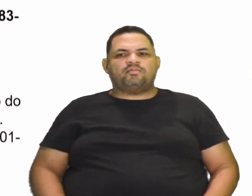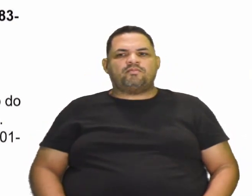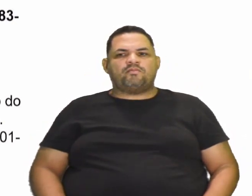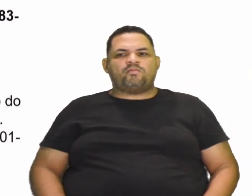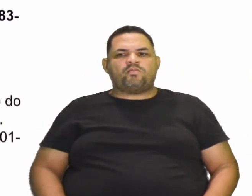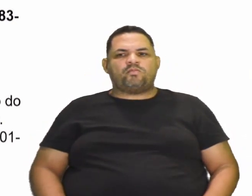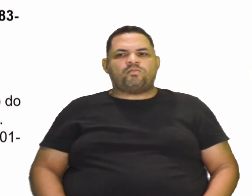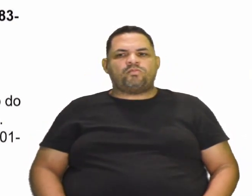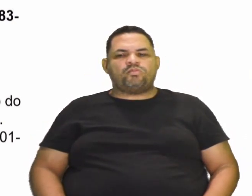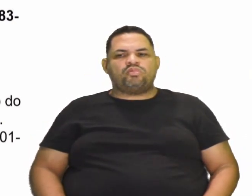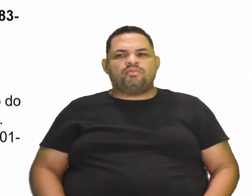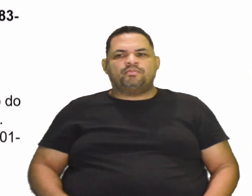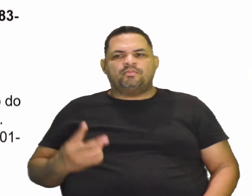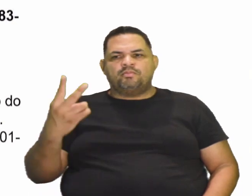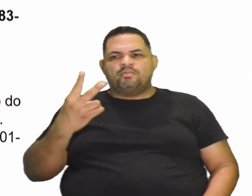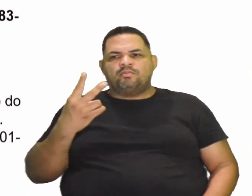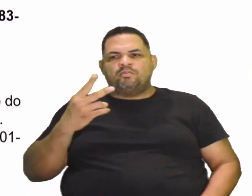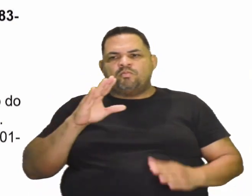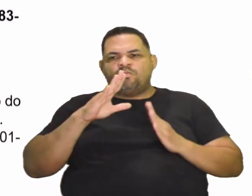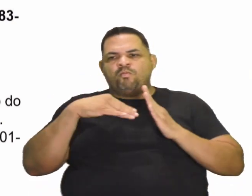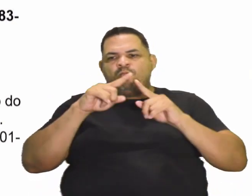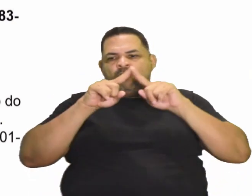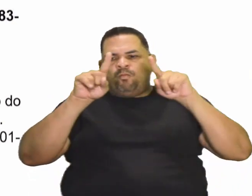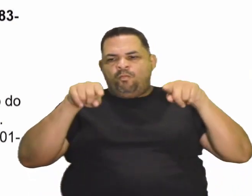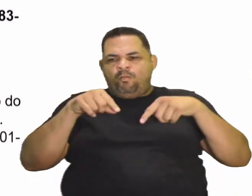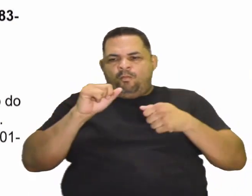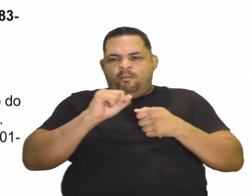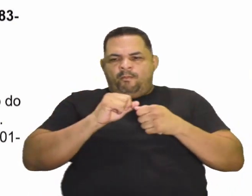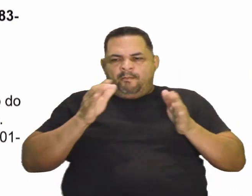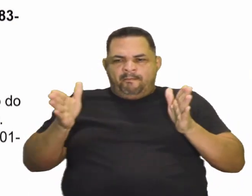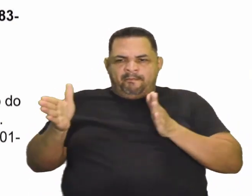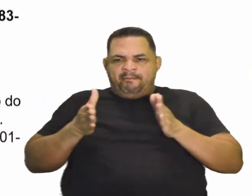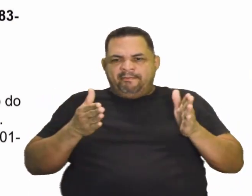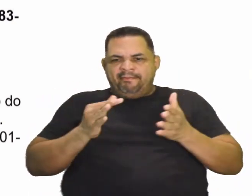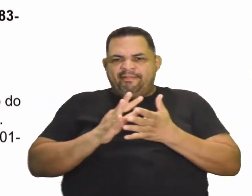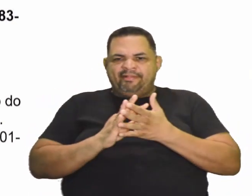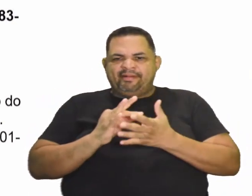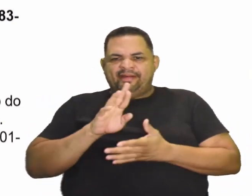aqui duas obras aí feitas nesse período, Rafael Sanzio